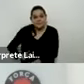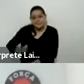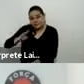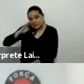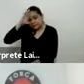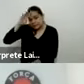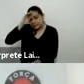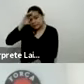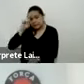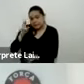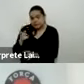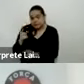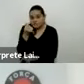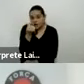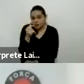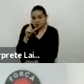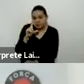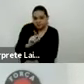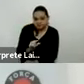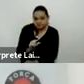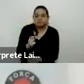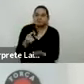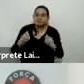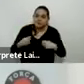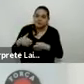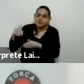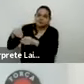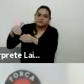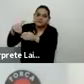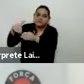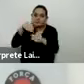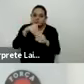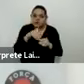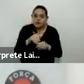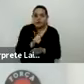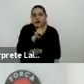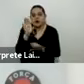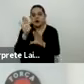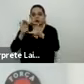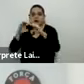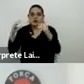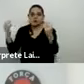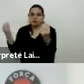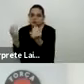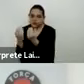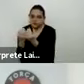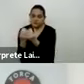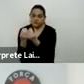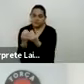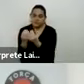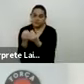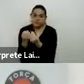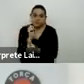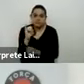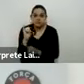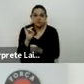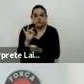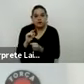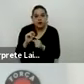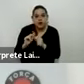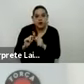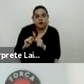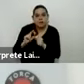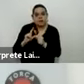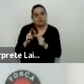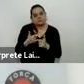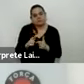R$300, ele precisa novamente voltar ao Congresso para ser votado. Se ele só ampliasse, não teria problema.